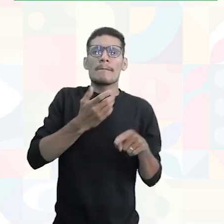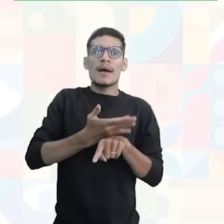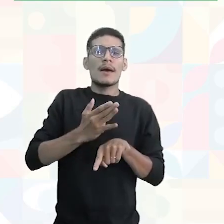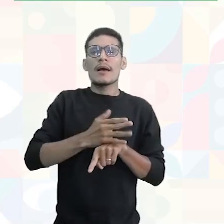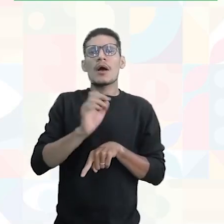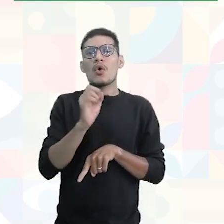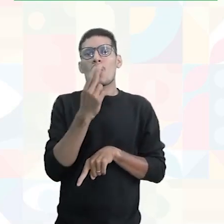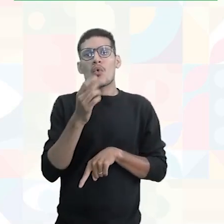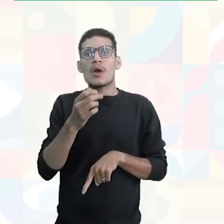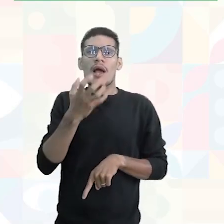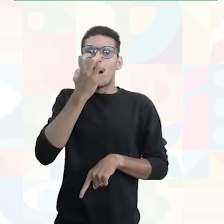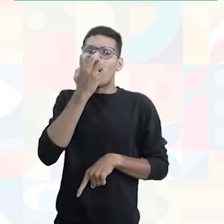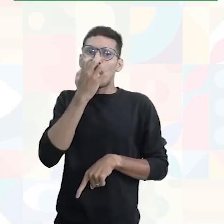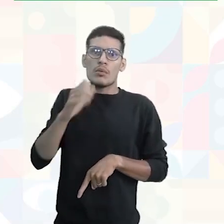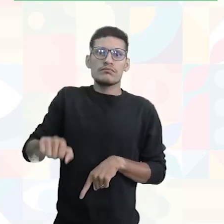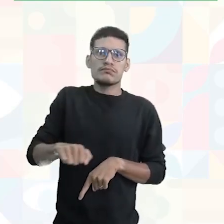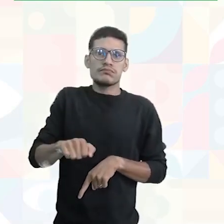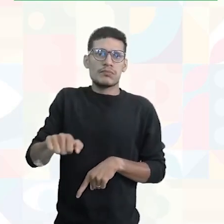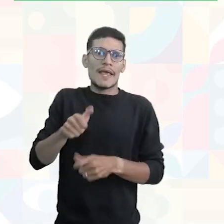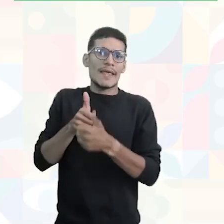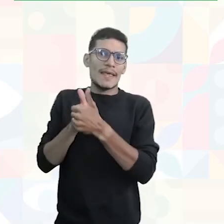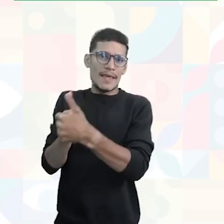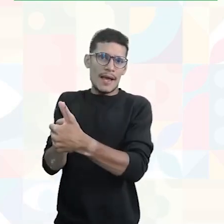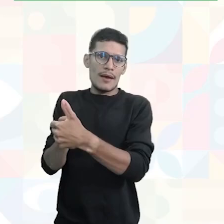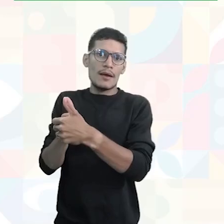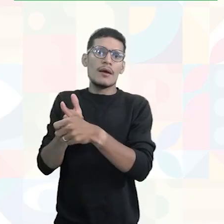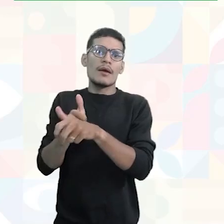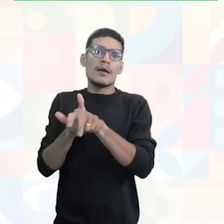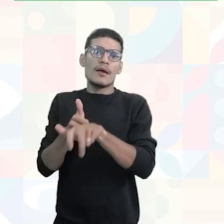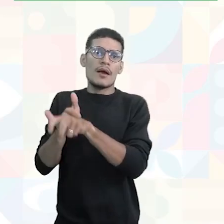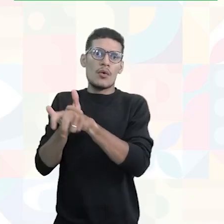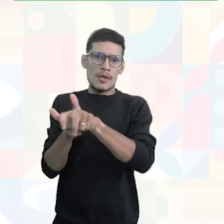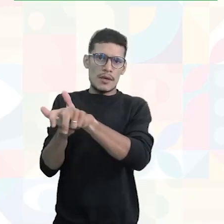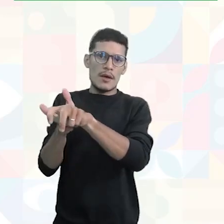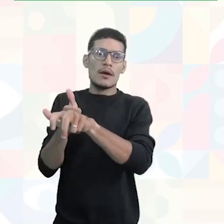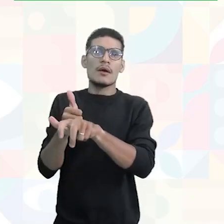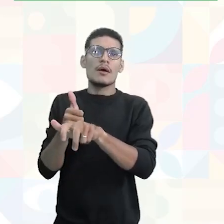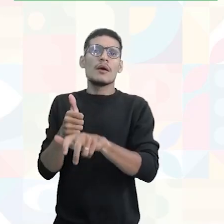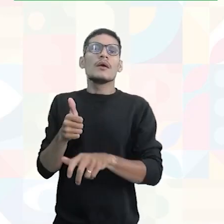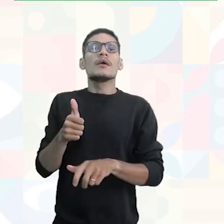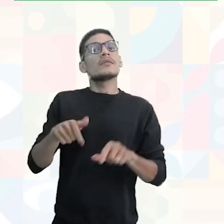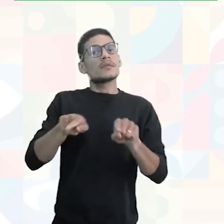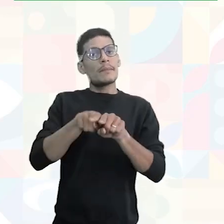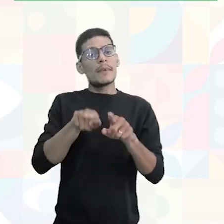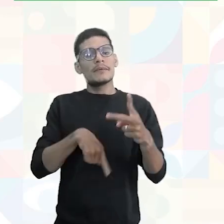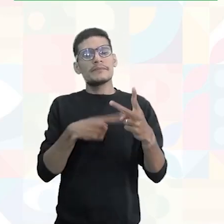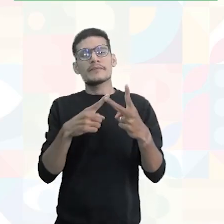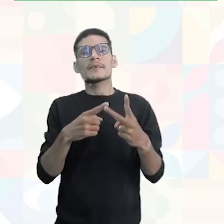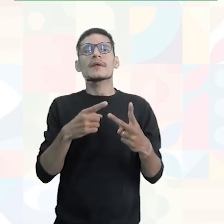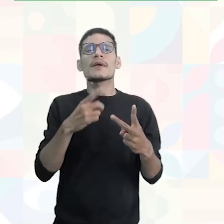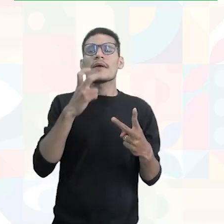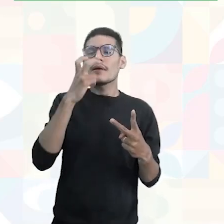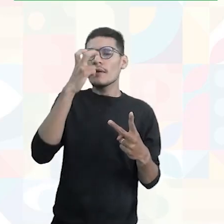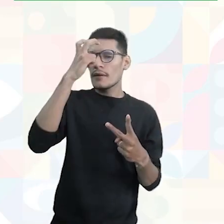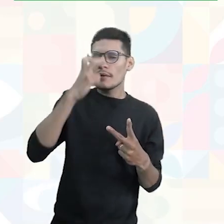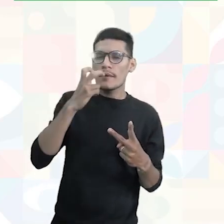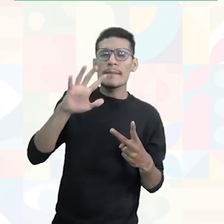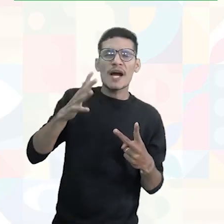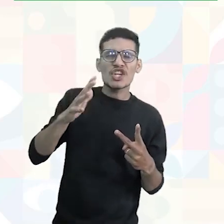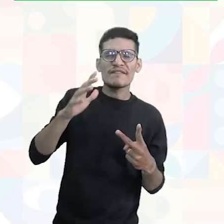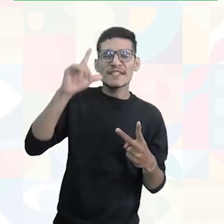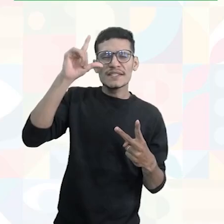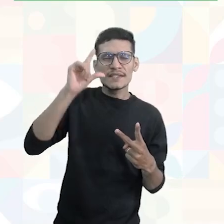cão-guia. A gente tem a pessoa de baixa visão, que geralmente utiliza uma